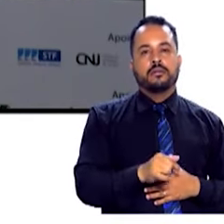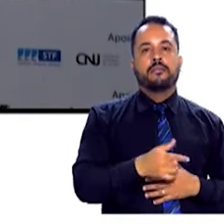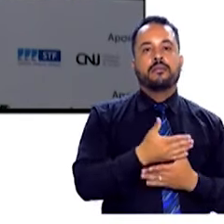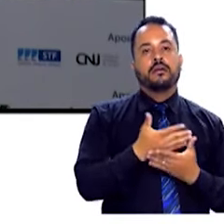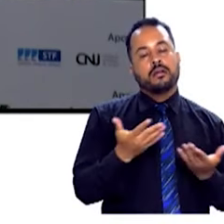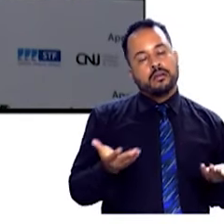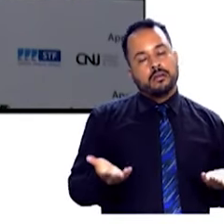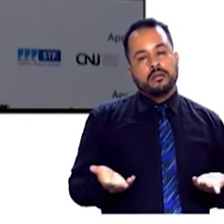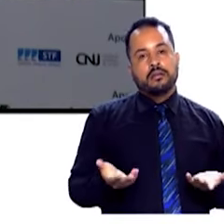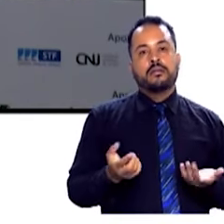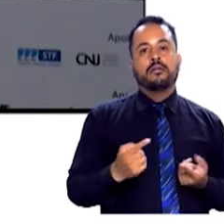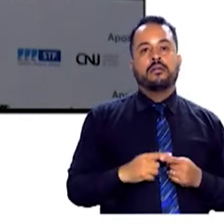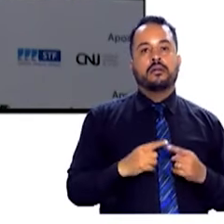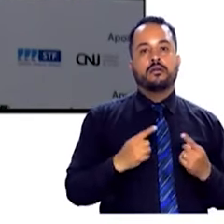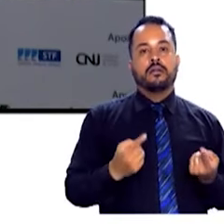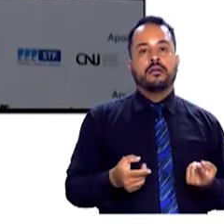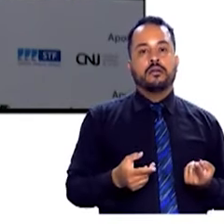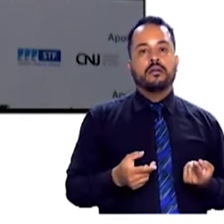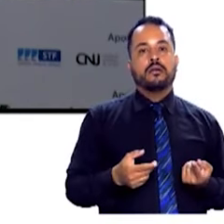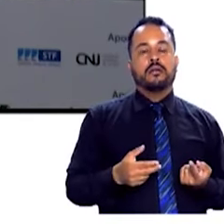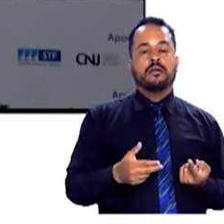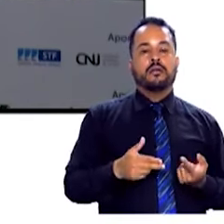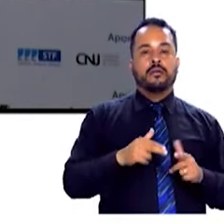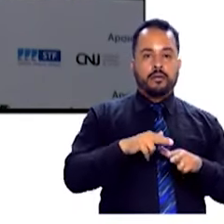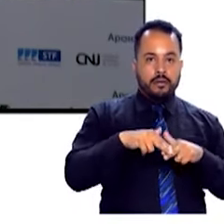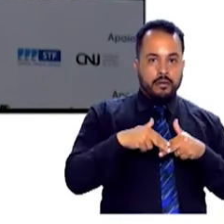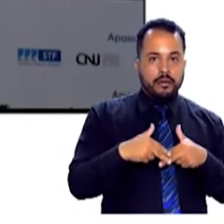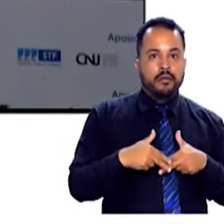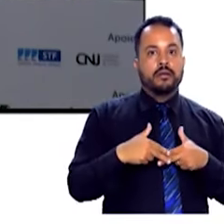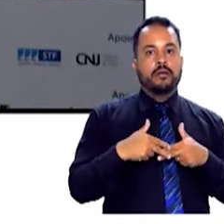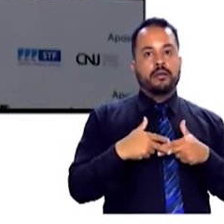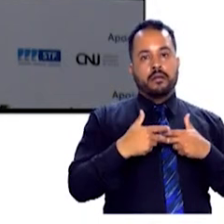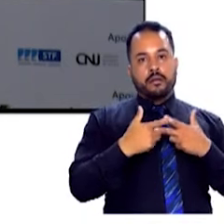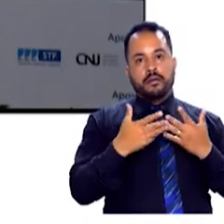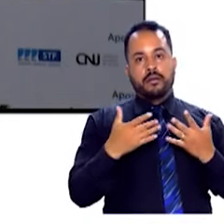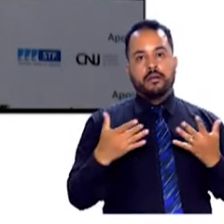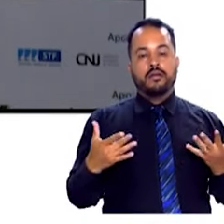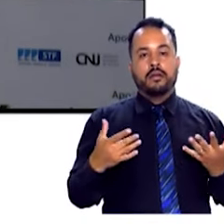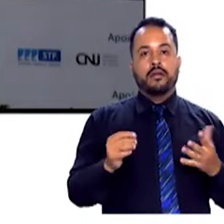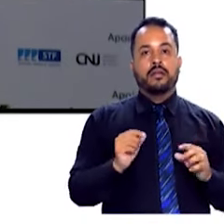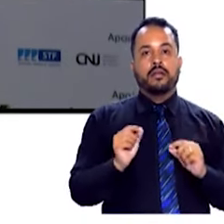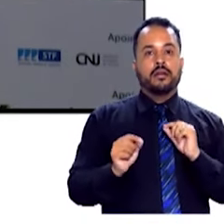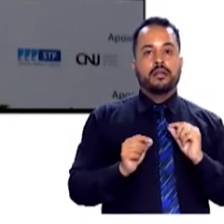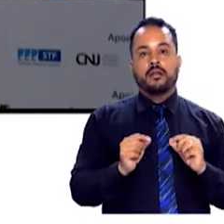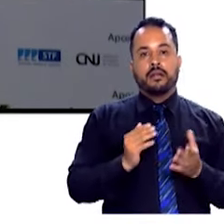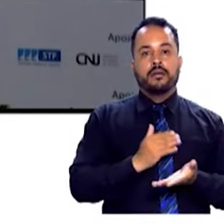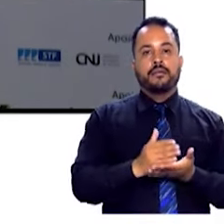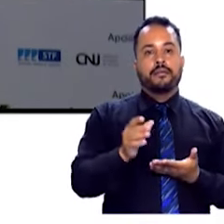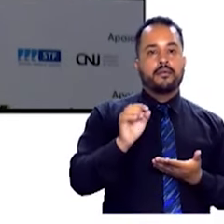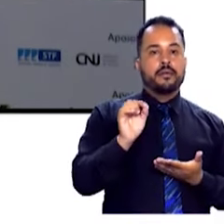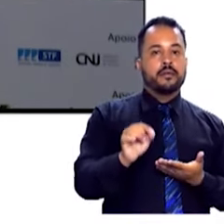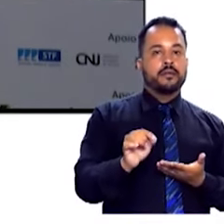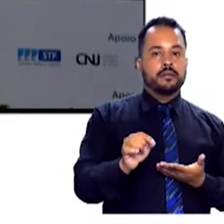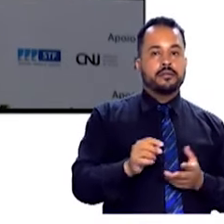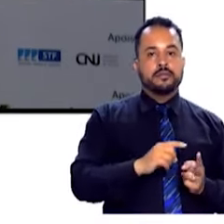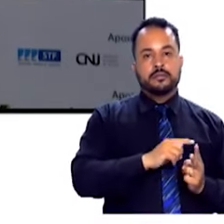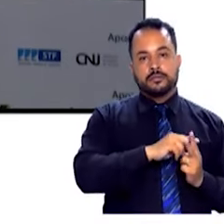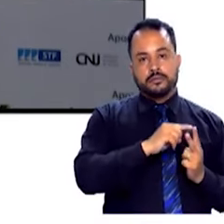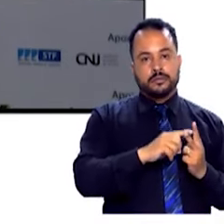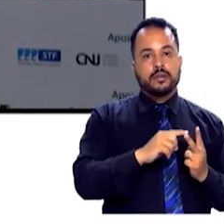convenhamos que uma lid começa note bem essa li começa com um casal de